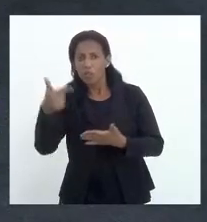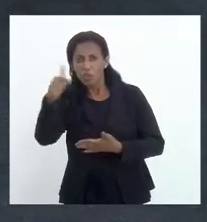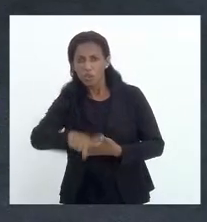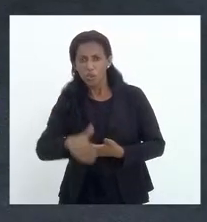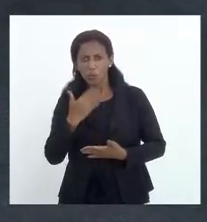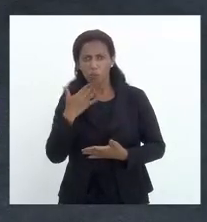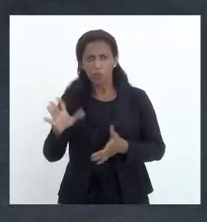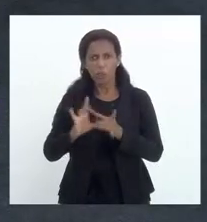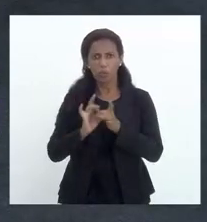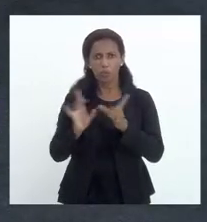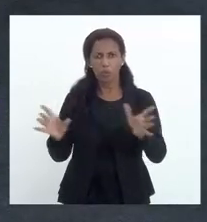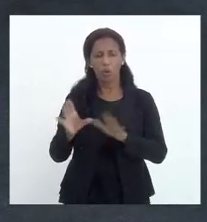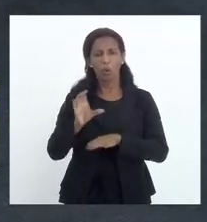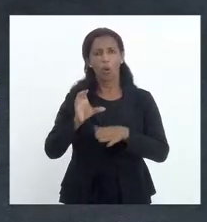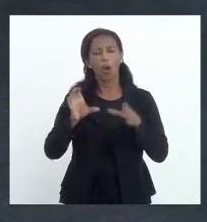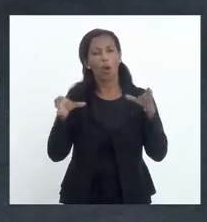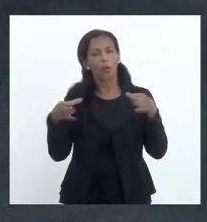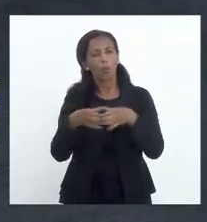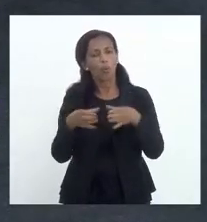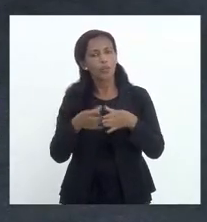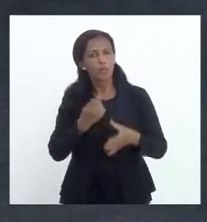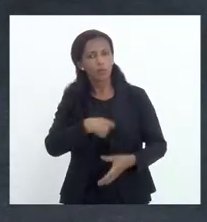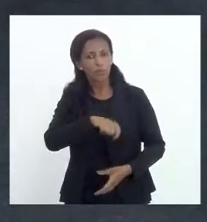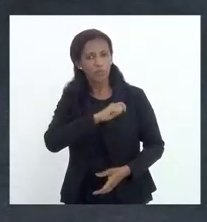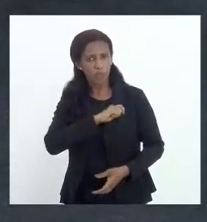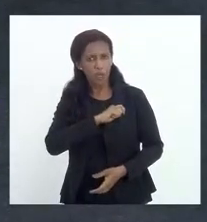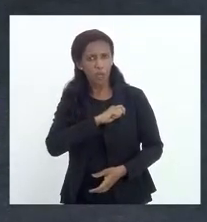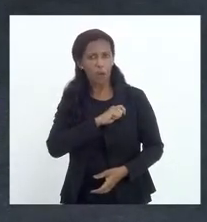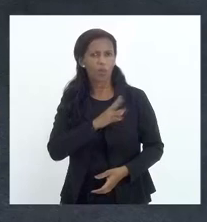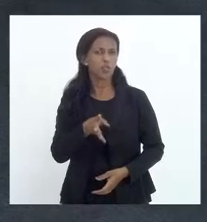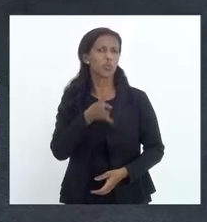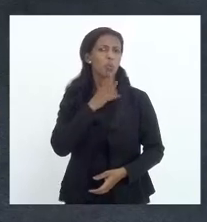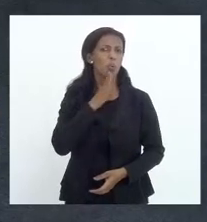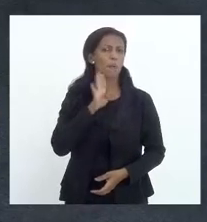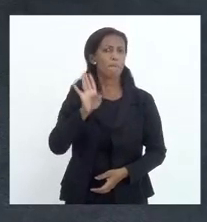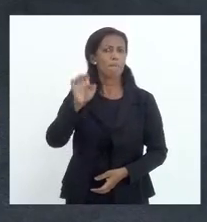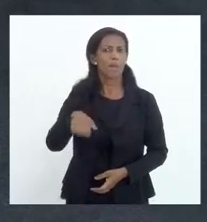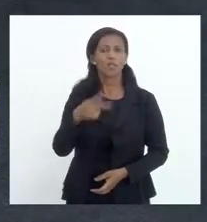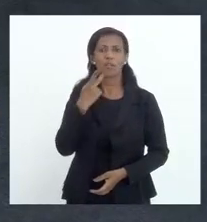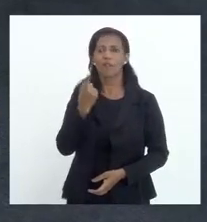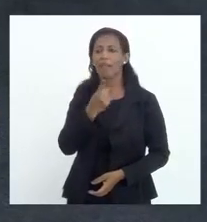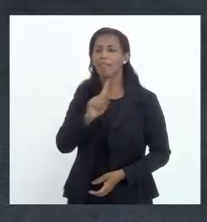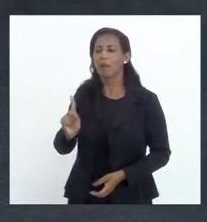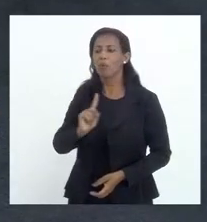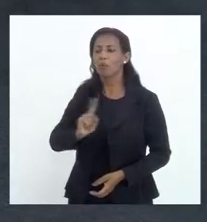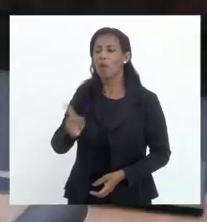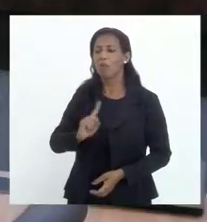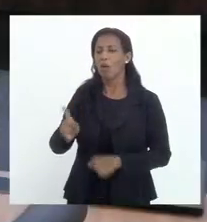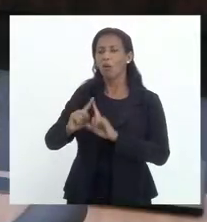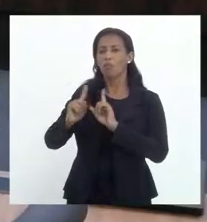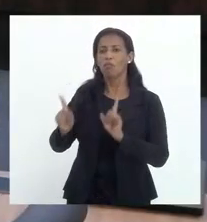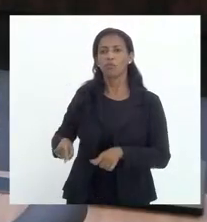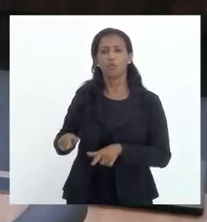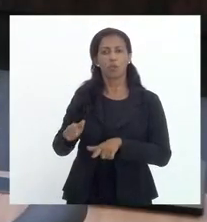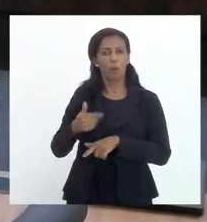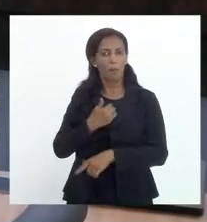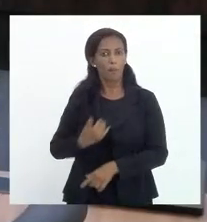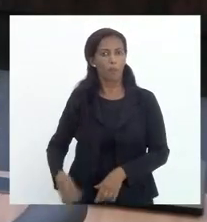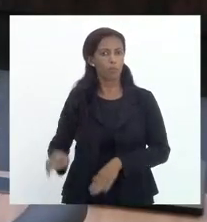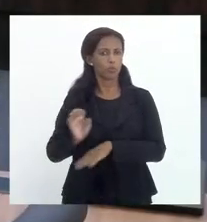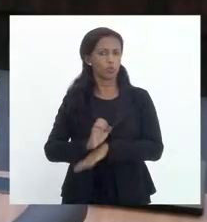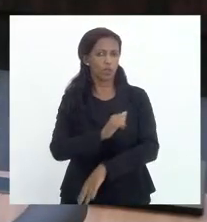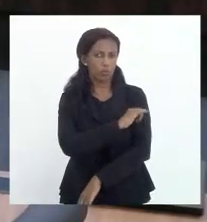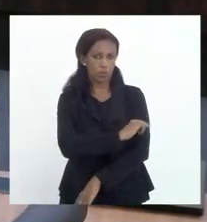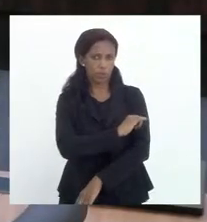pedir autorização ao Conselho de Recuperação Fiscal, e que a gente conhece muito bem, que só diz não aos servidores na área de serviço público aqui no Rio de